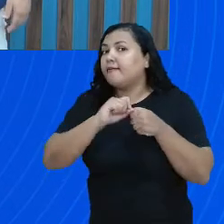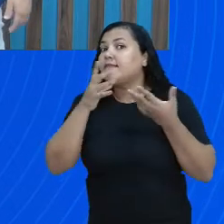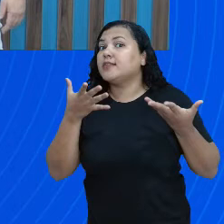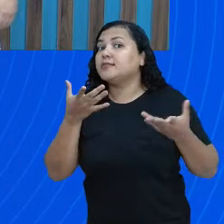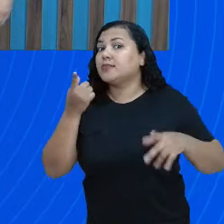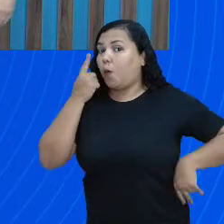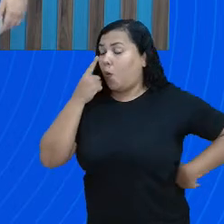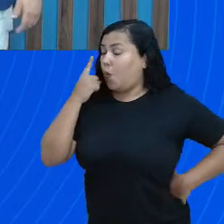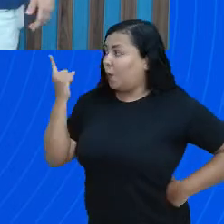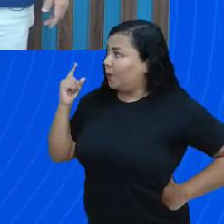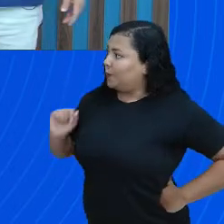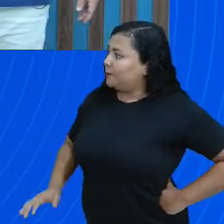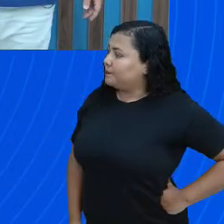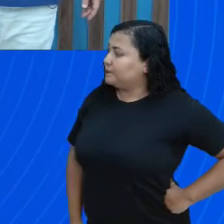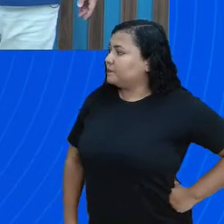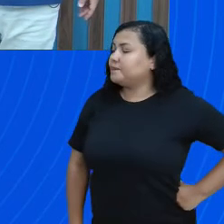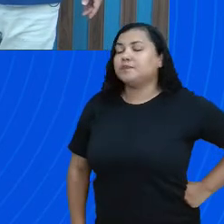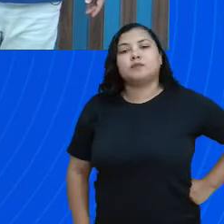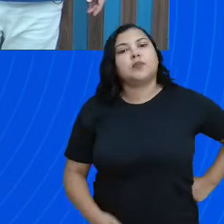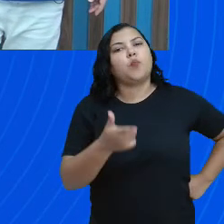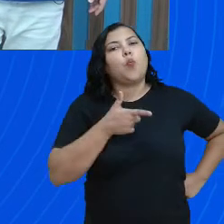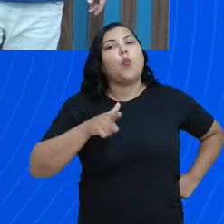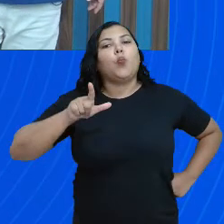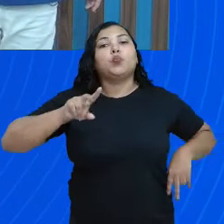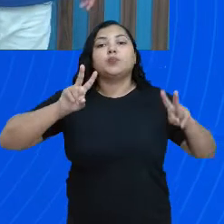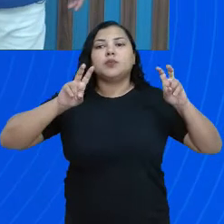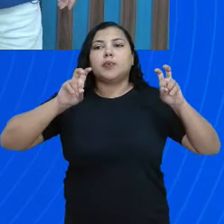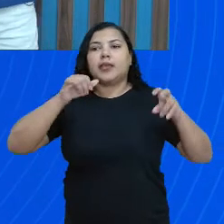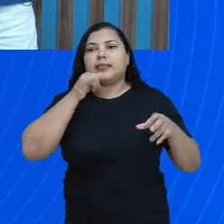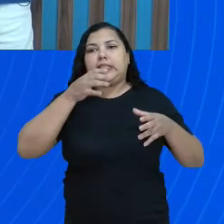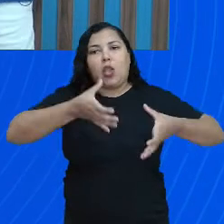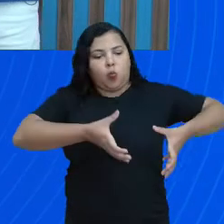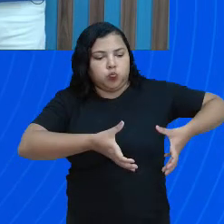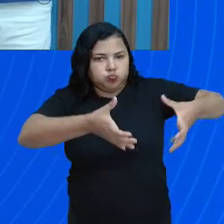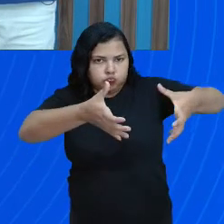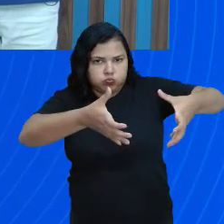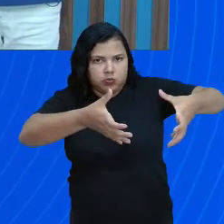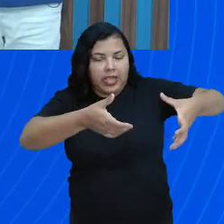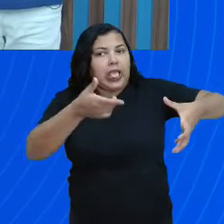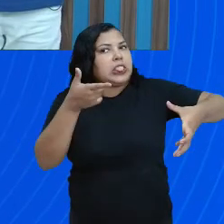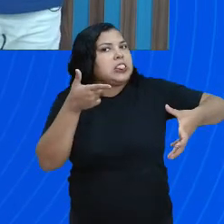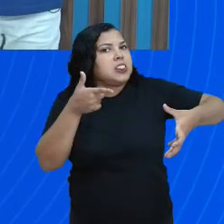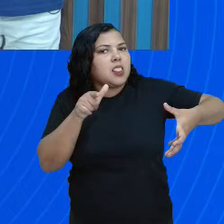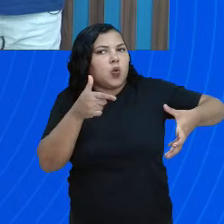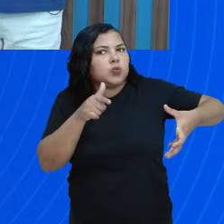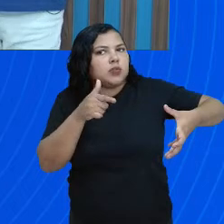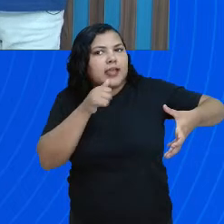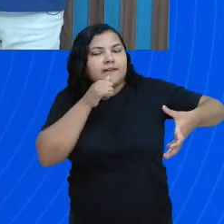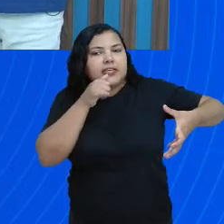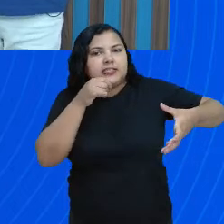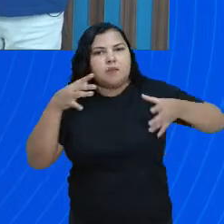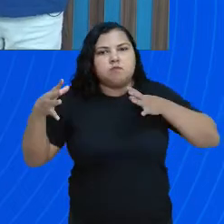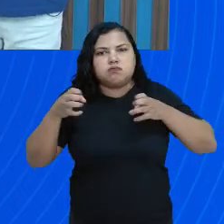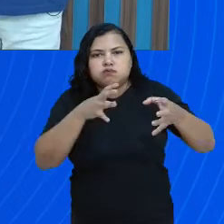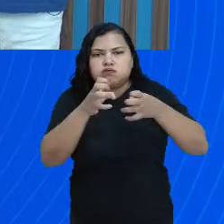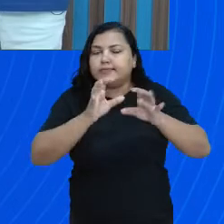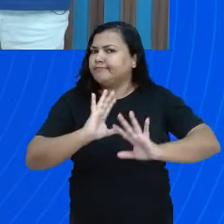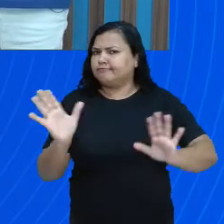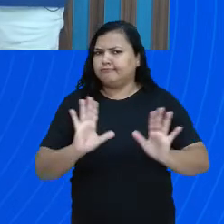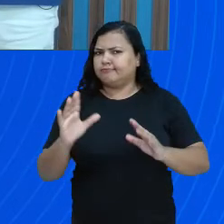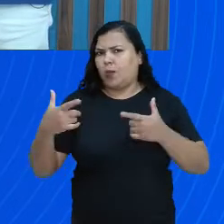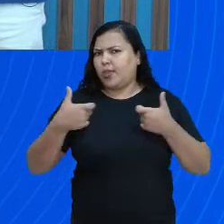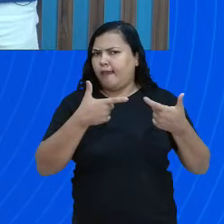questão é que, apesar dos canhões, né, não houve aí qualquer combate, né?